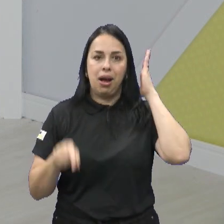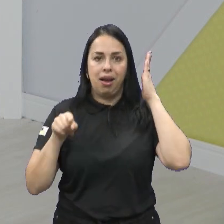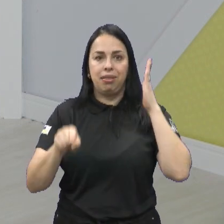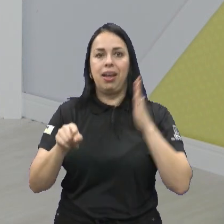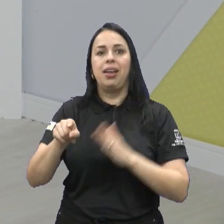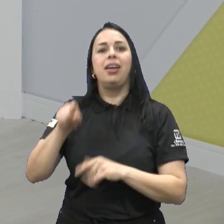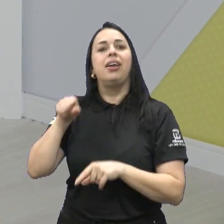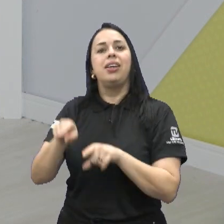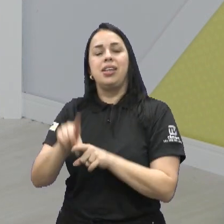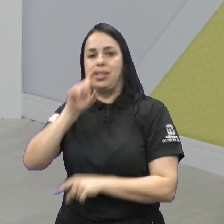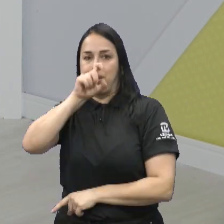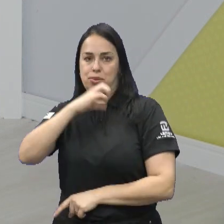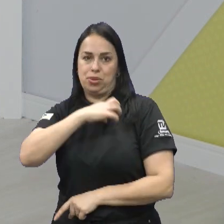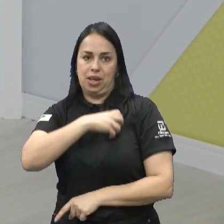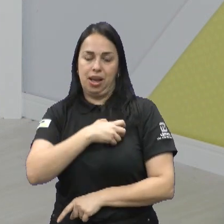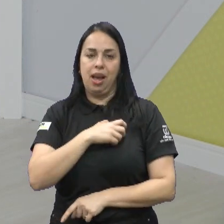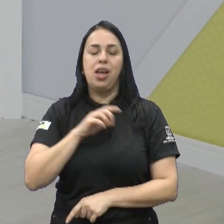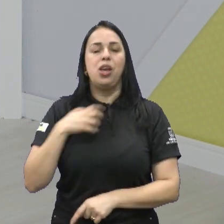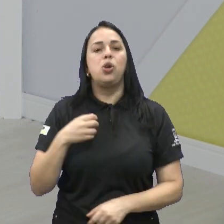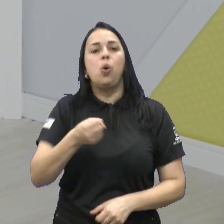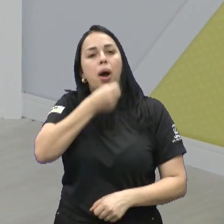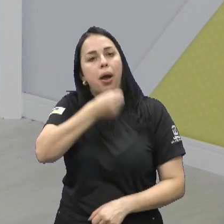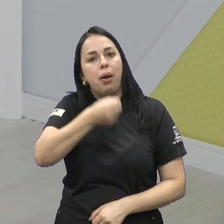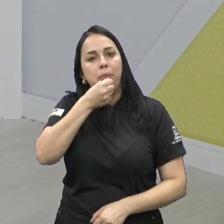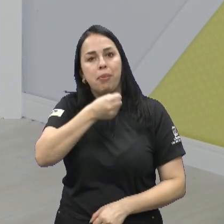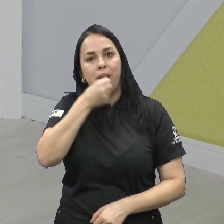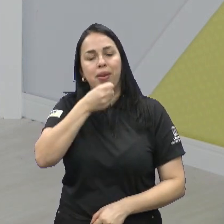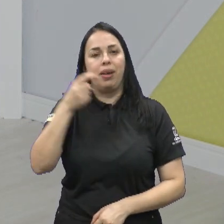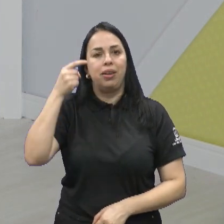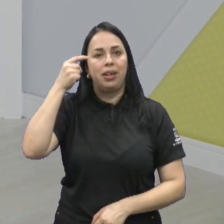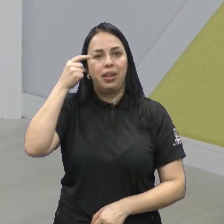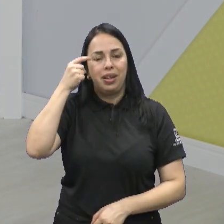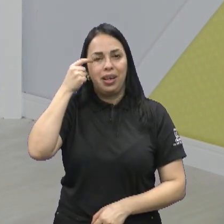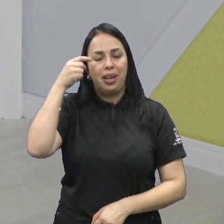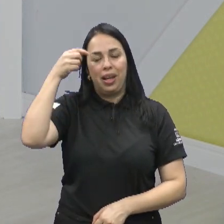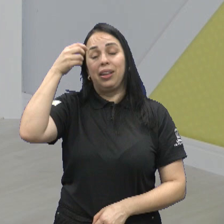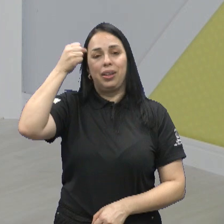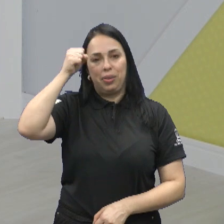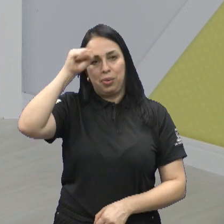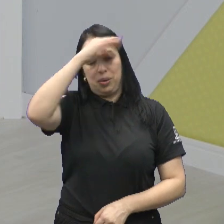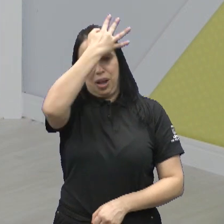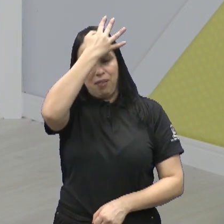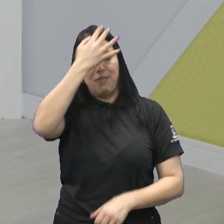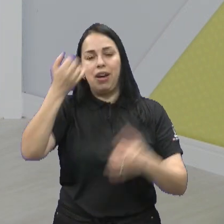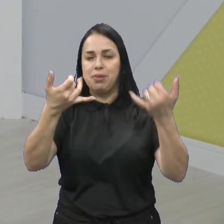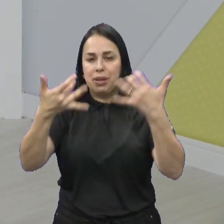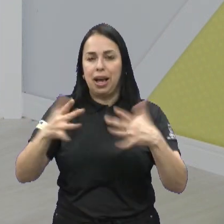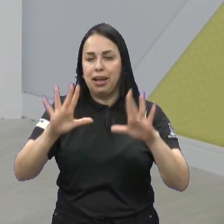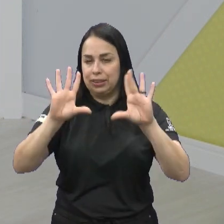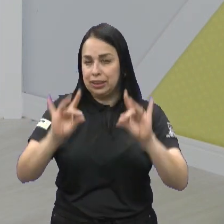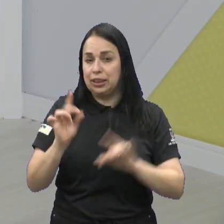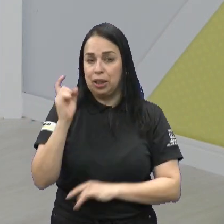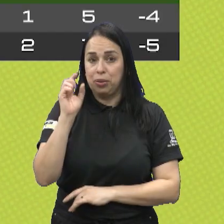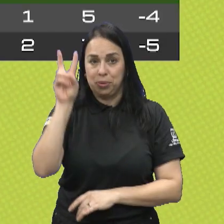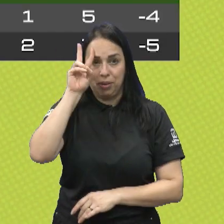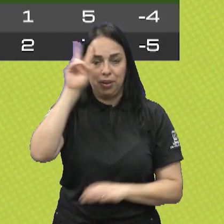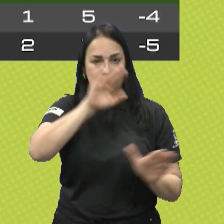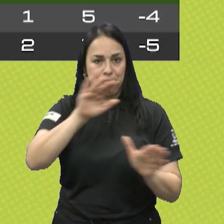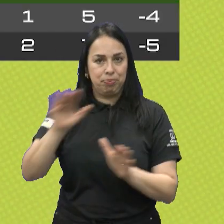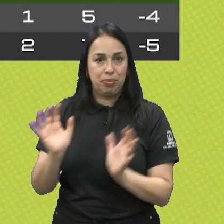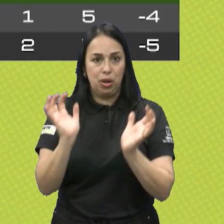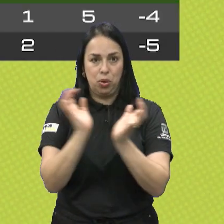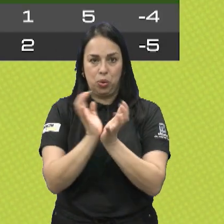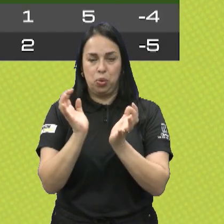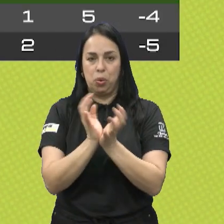lá e vai trazer o relato para você aqui no Hora do Esporte na segunda-feira. Classificação, Matheus, coloca pra gente, por favor. Grupo 4, São José líder,